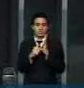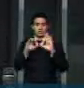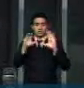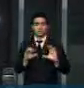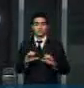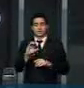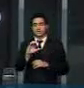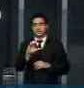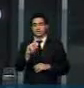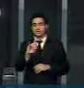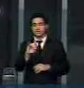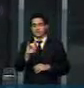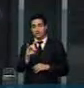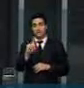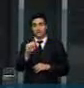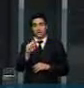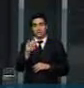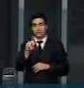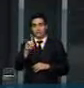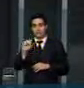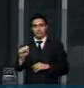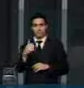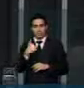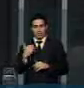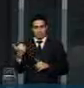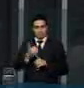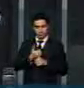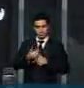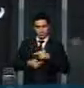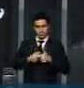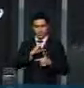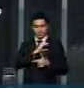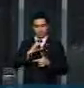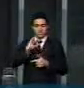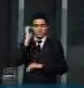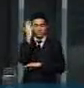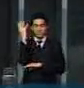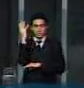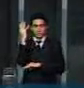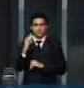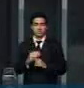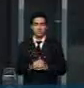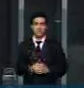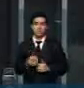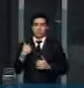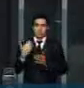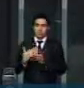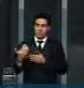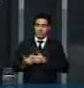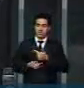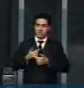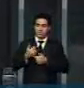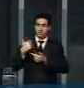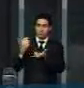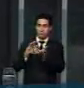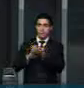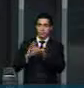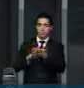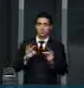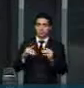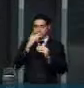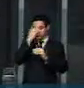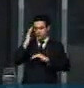cidadania. Como membro titular da Comissão de Meio Ambiente, eu inicio meu trabalho parabenizando todos os profissionais